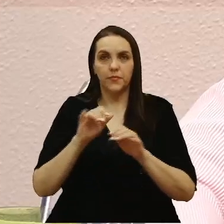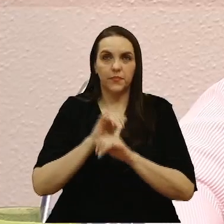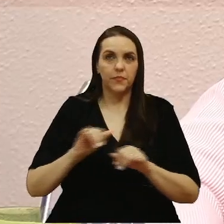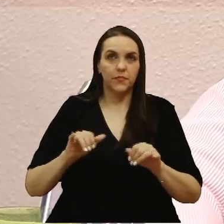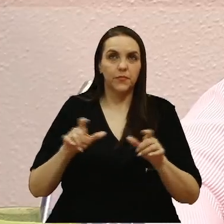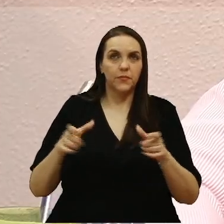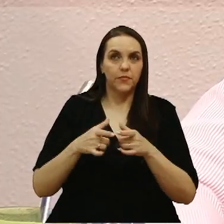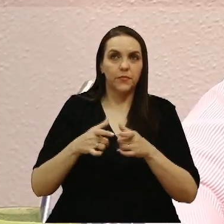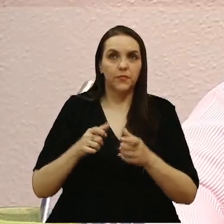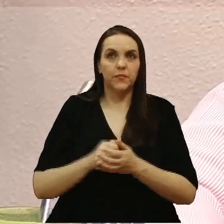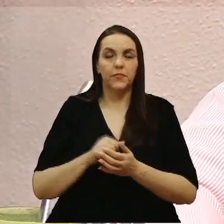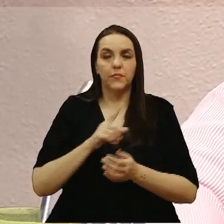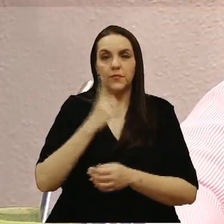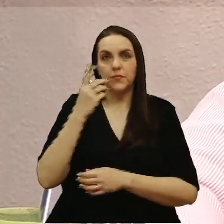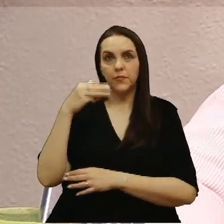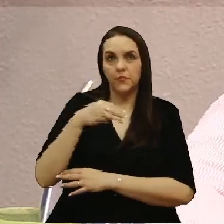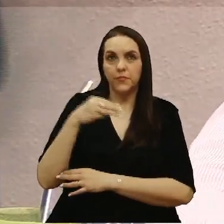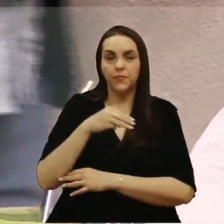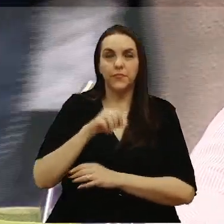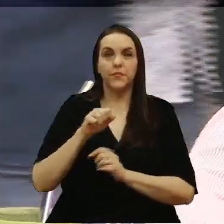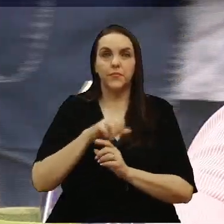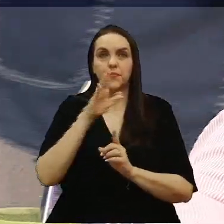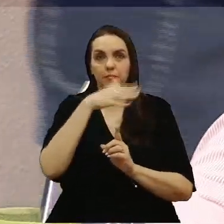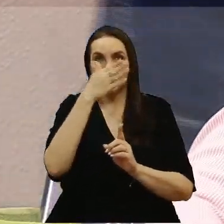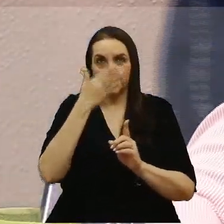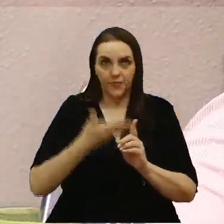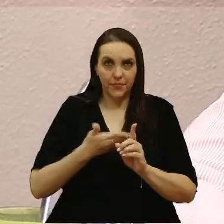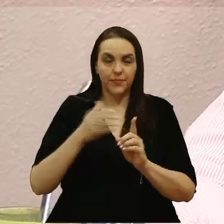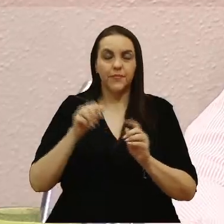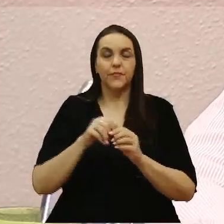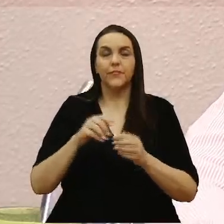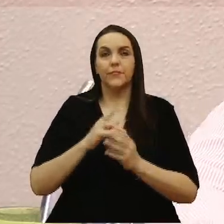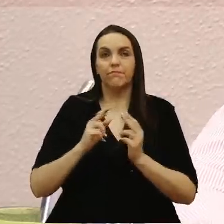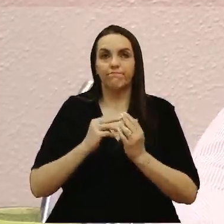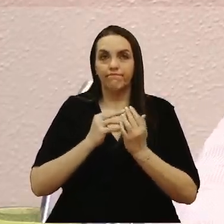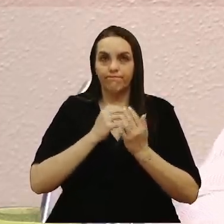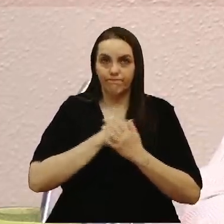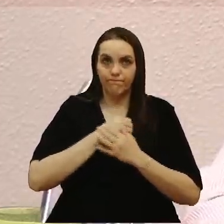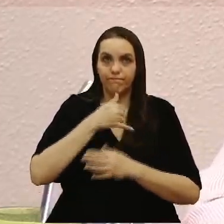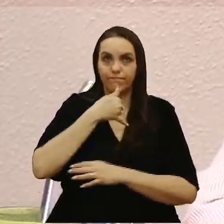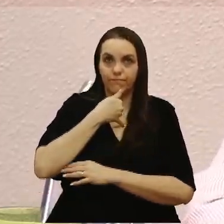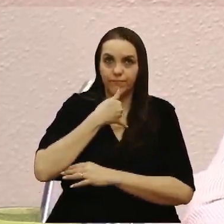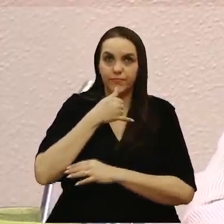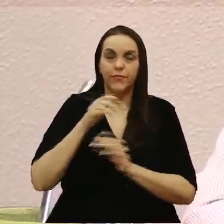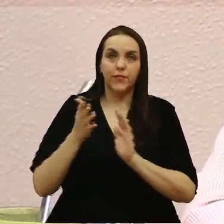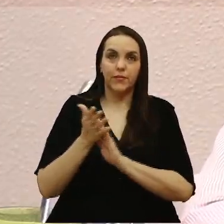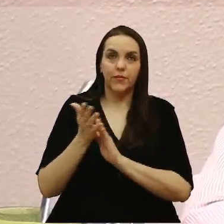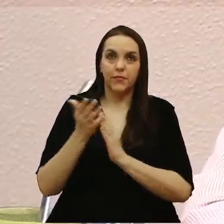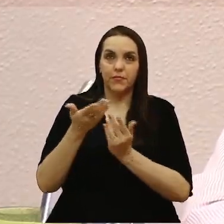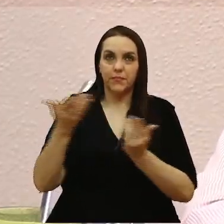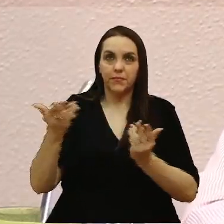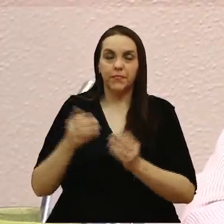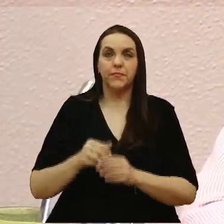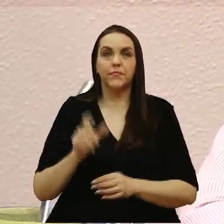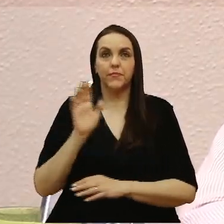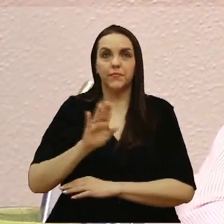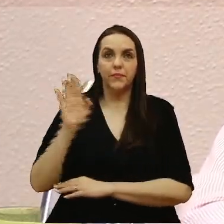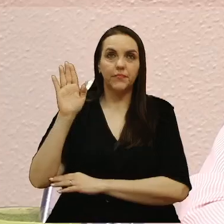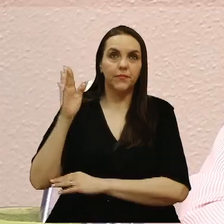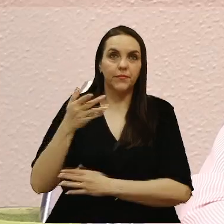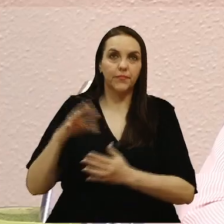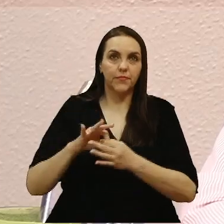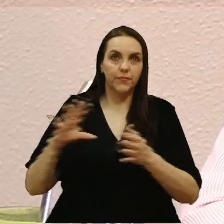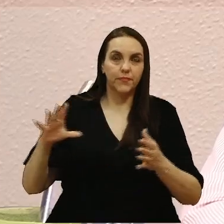de 1 minuto por vereador inscrito para apresentações de votos de pesar, de louvor ou de congratulações. A palavra está à disposição